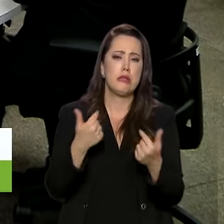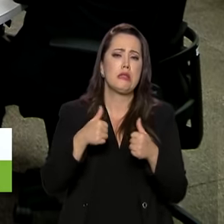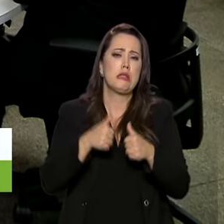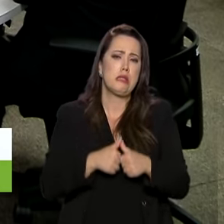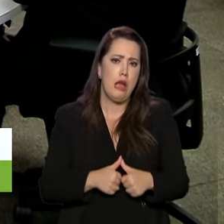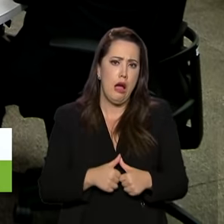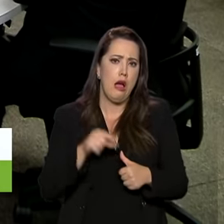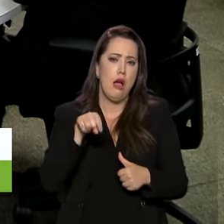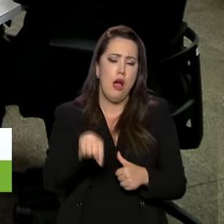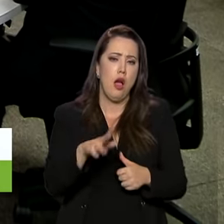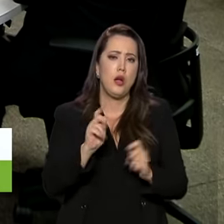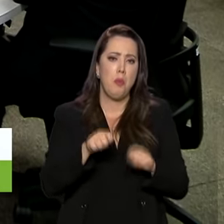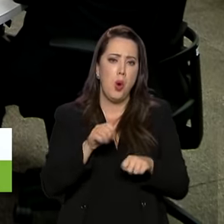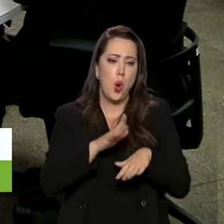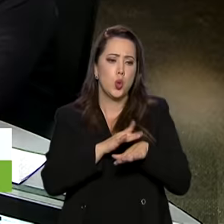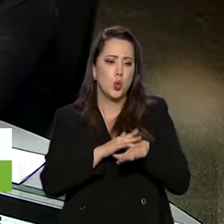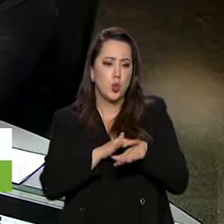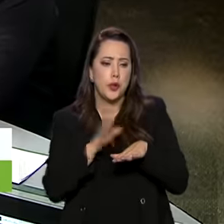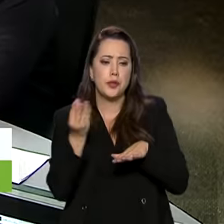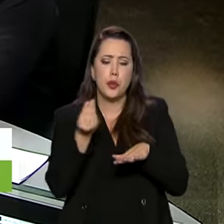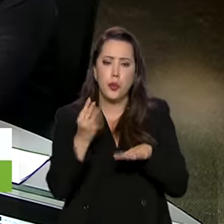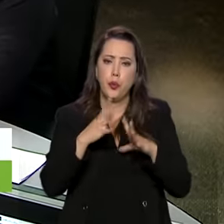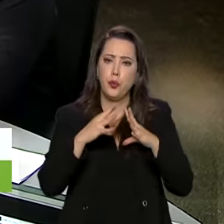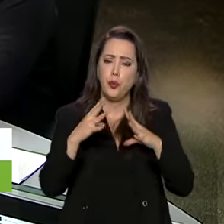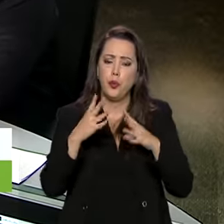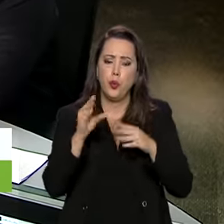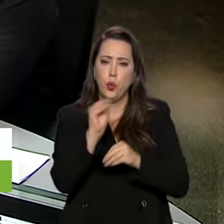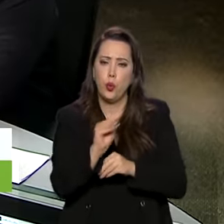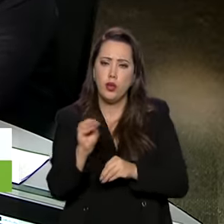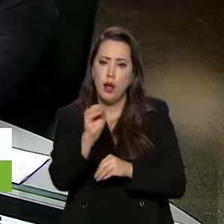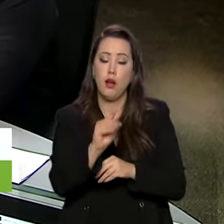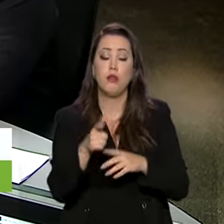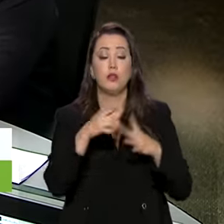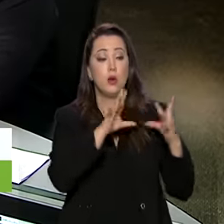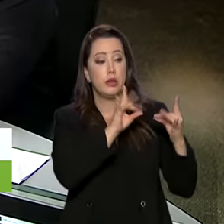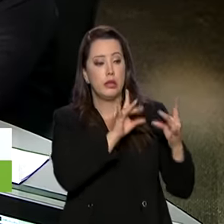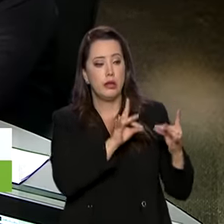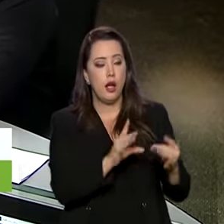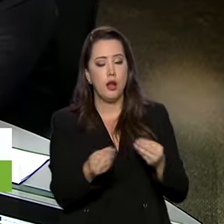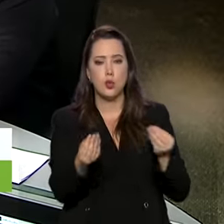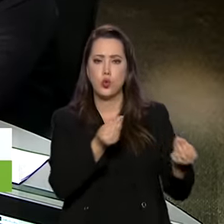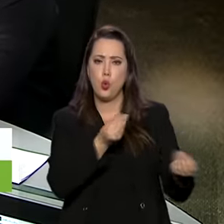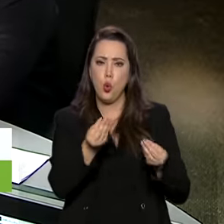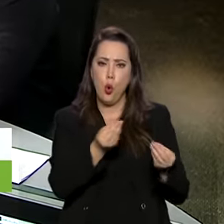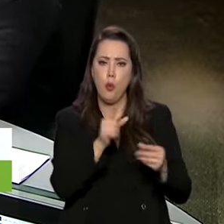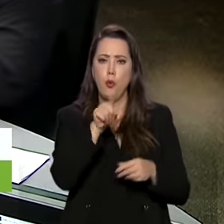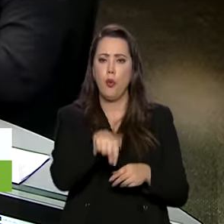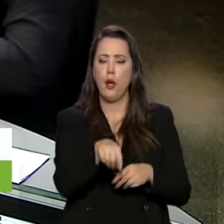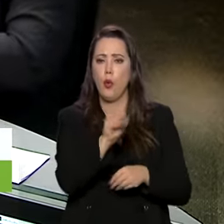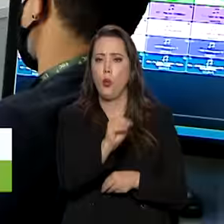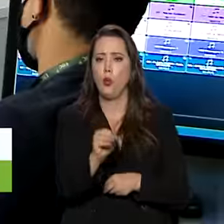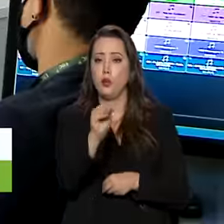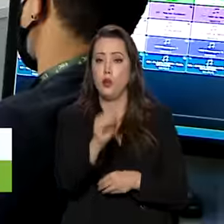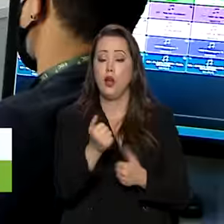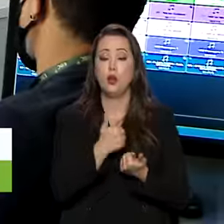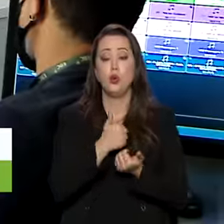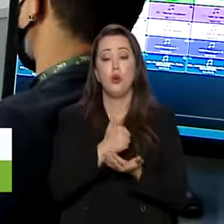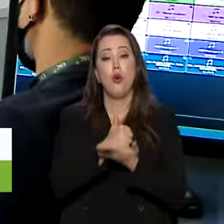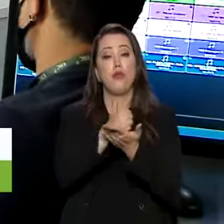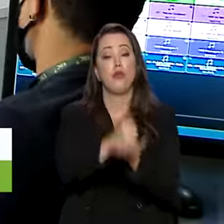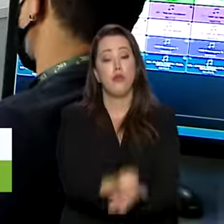encontra o paciente ou profissional de saúde tem detalhado o passo a passo do atendimento que deve ser